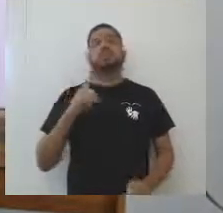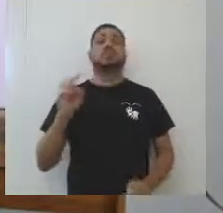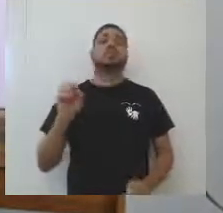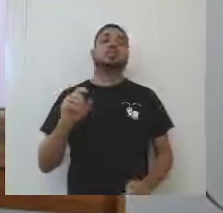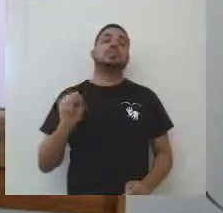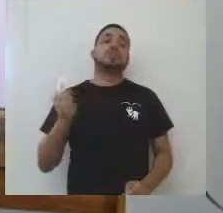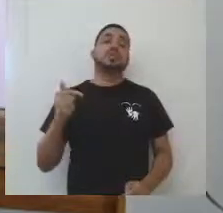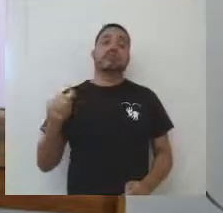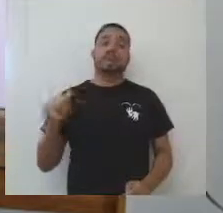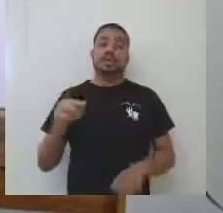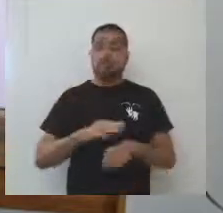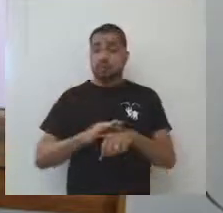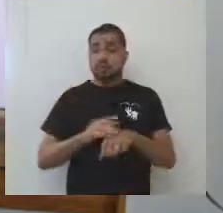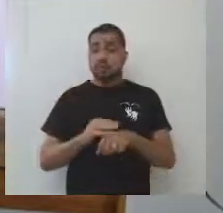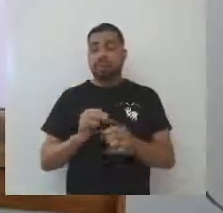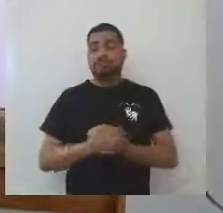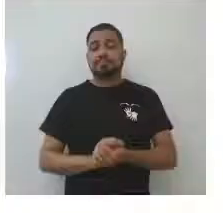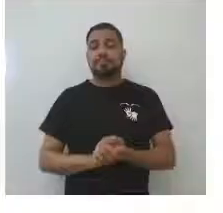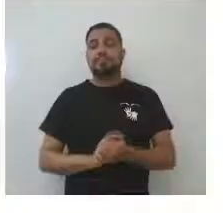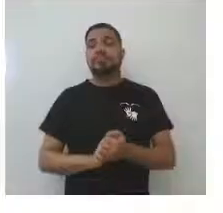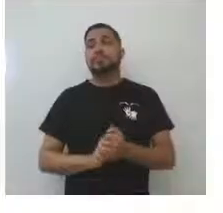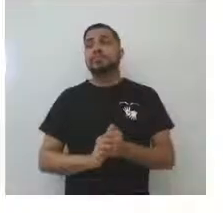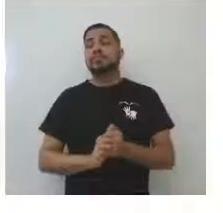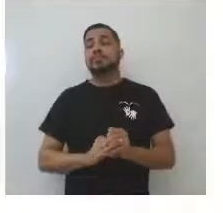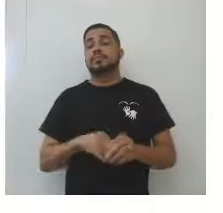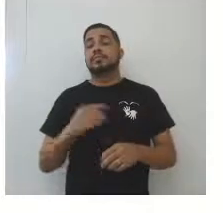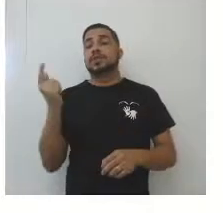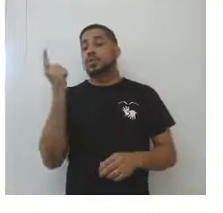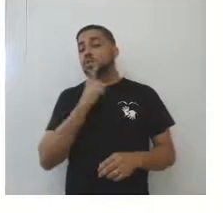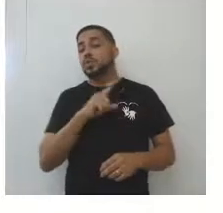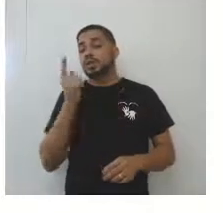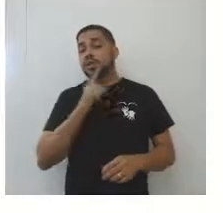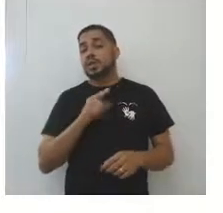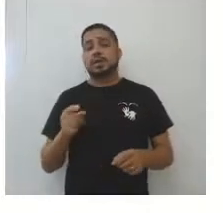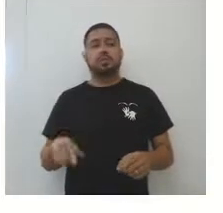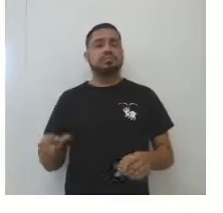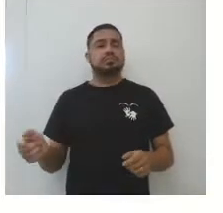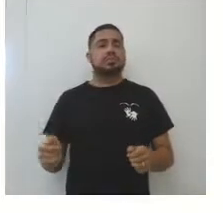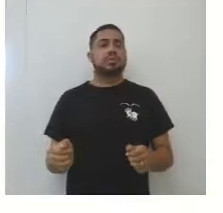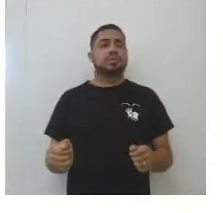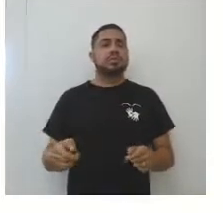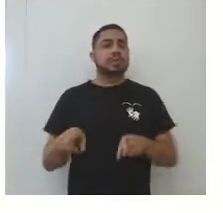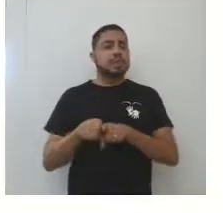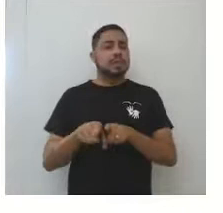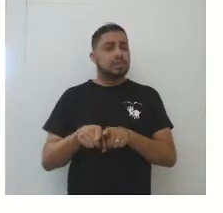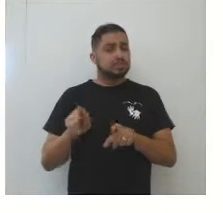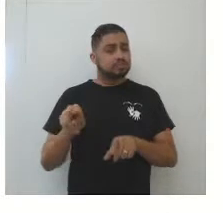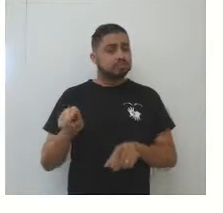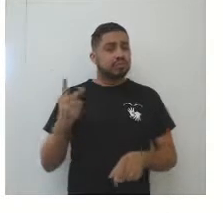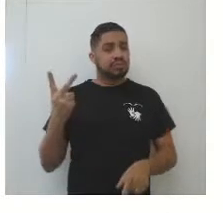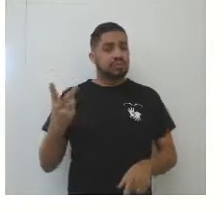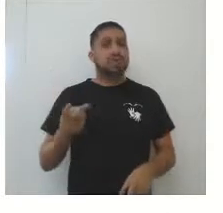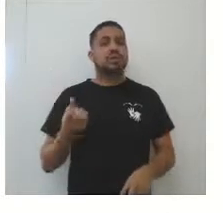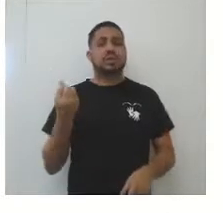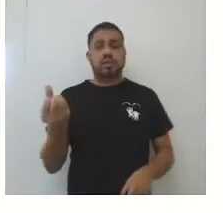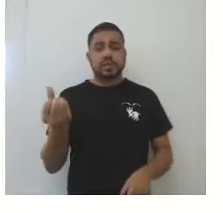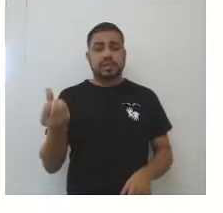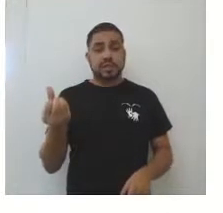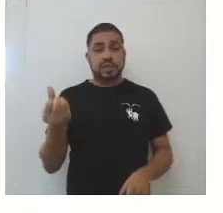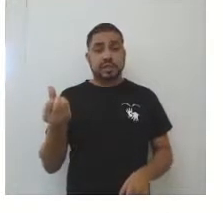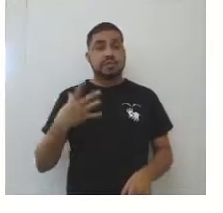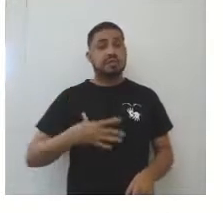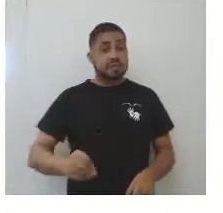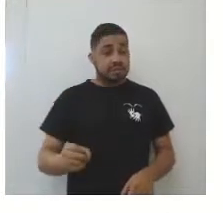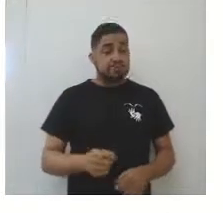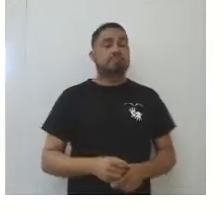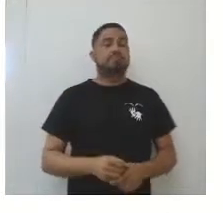albinismo, você é recessivo, tá? Olha para cá. Considere um casal normal que teve 6 crianças, todas normais. Aí trabalharam, viu?